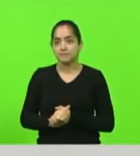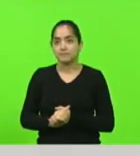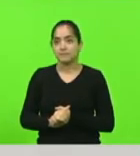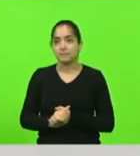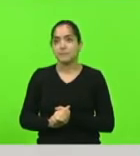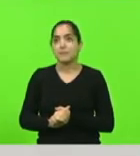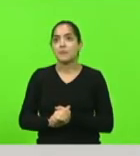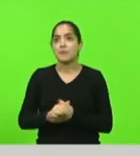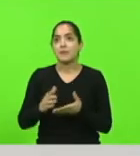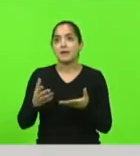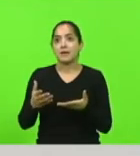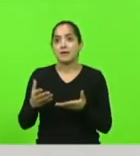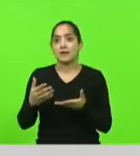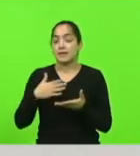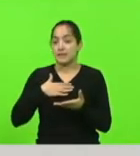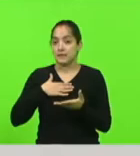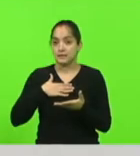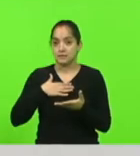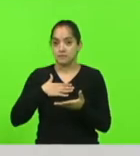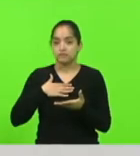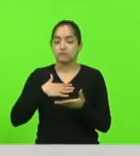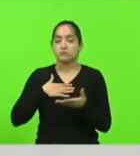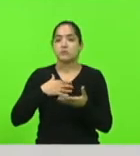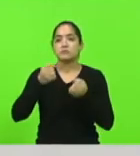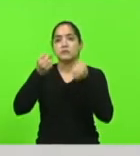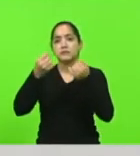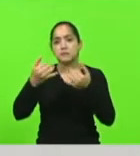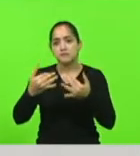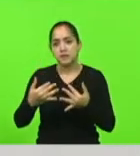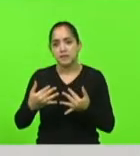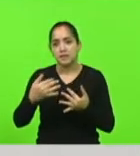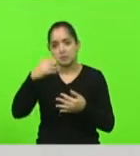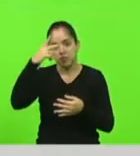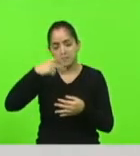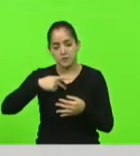Eu fiz questão de relatar essa história pessoal